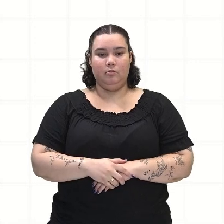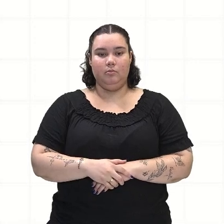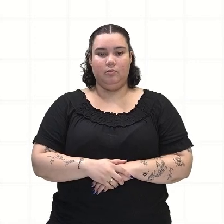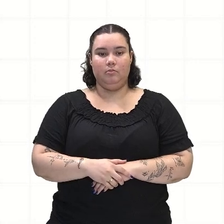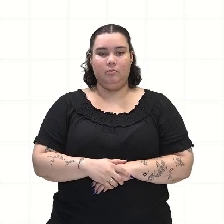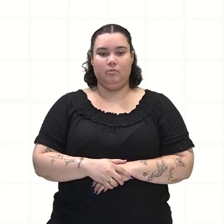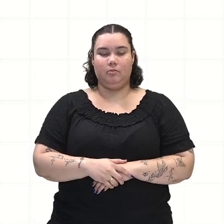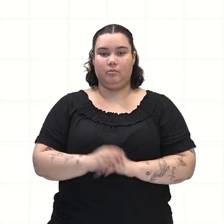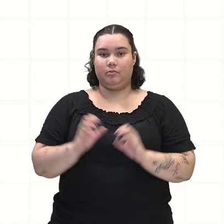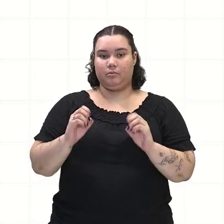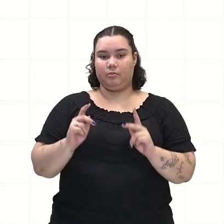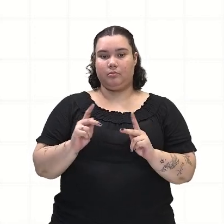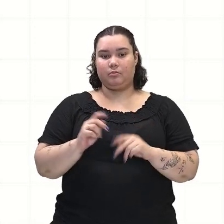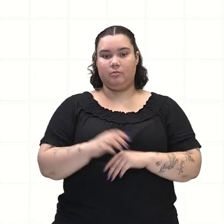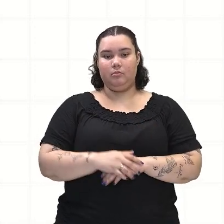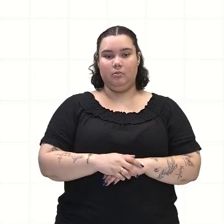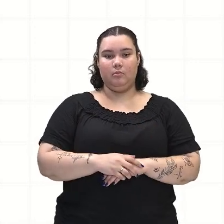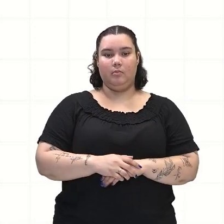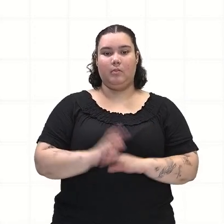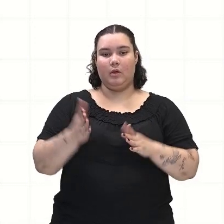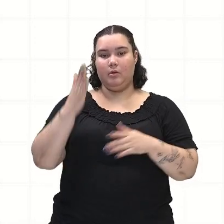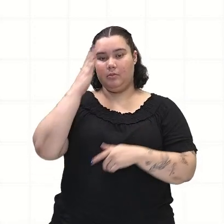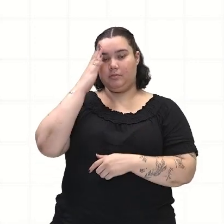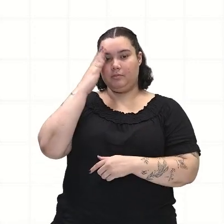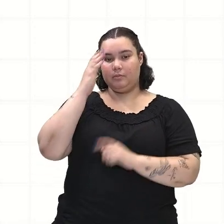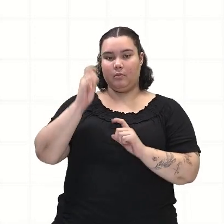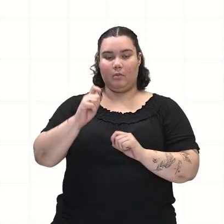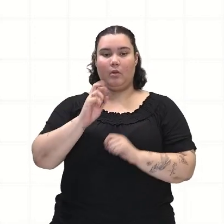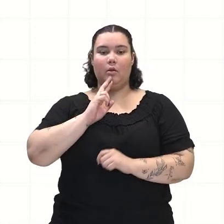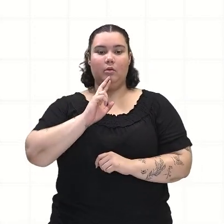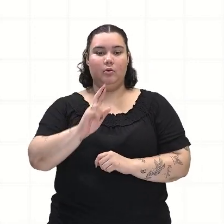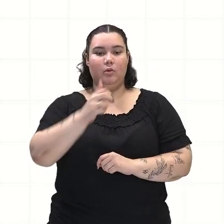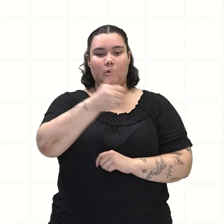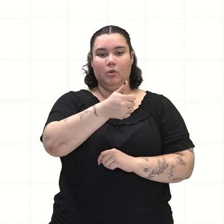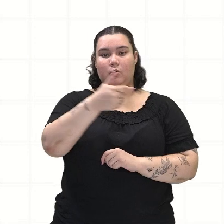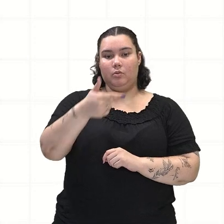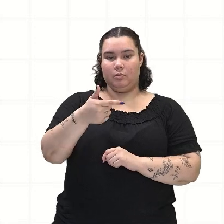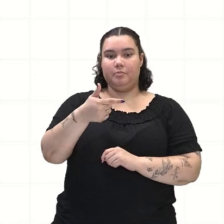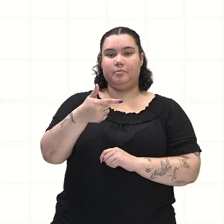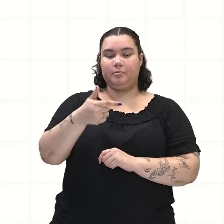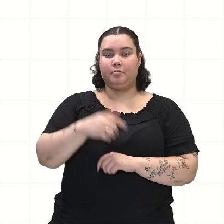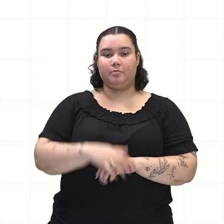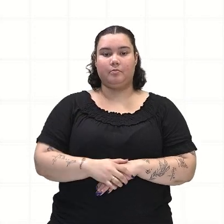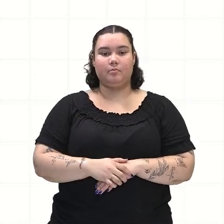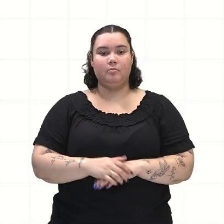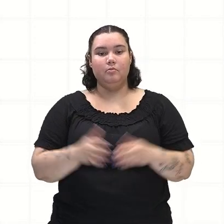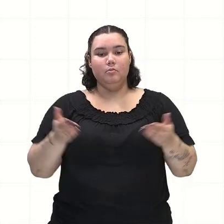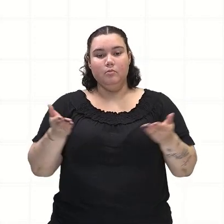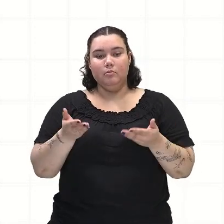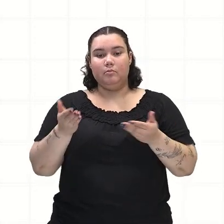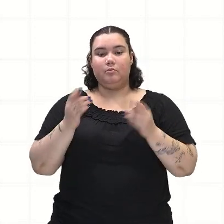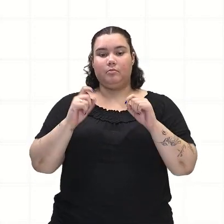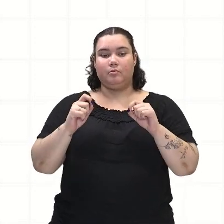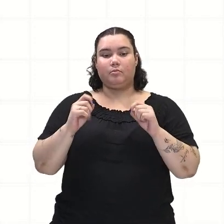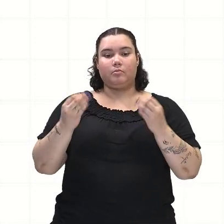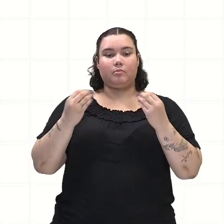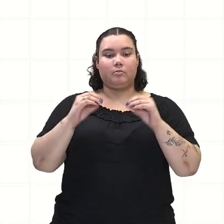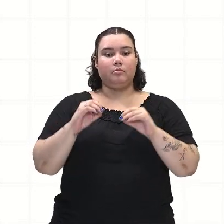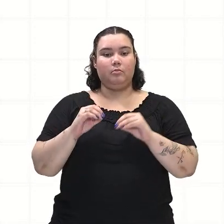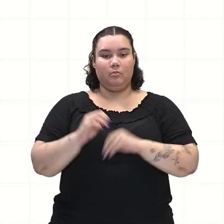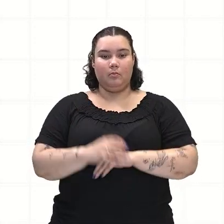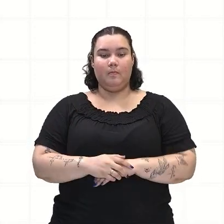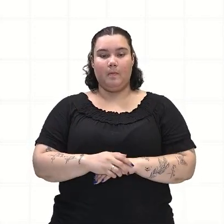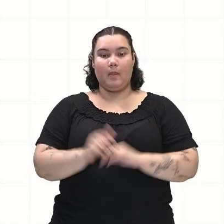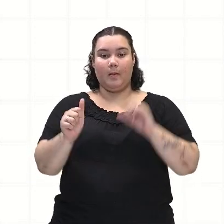Muito bem, então já sei que a resposta aqui é 12. E agora, o que é que eu quero? Eu